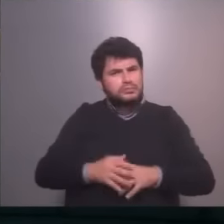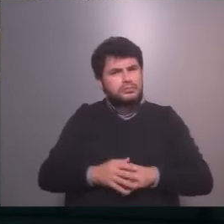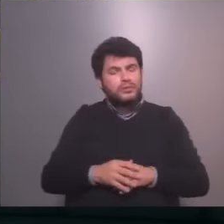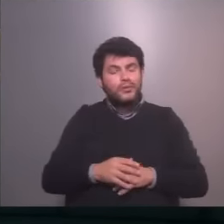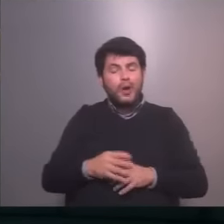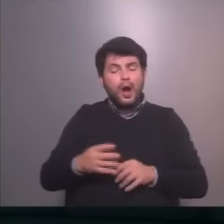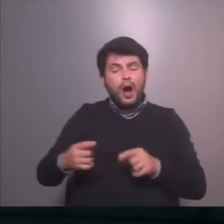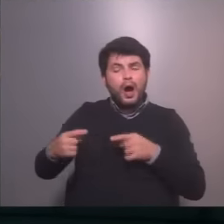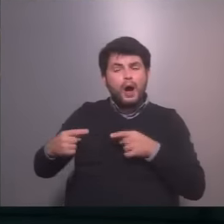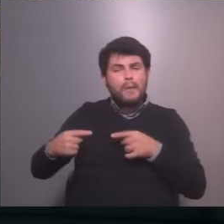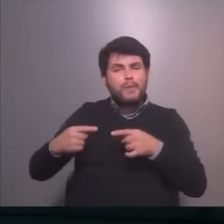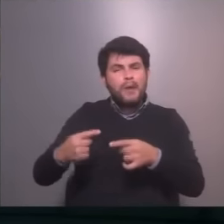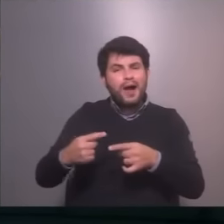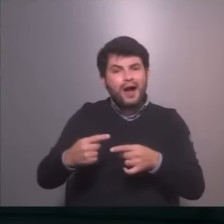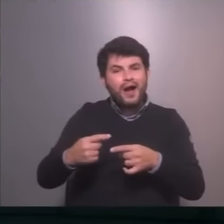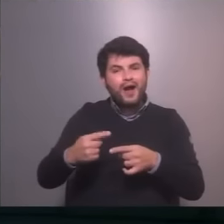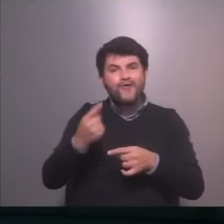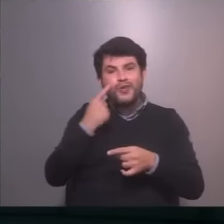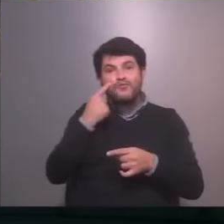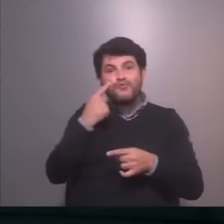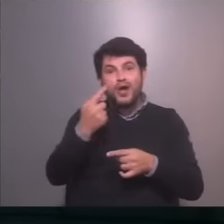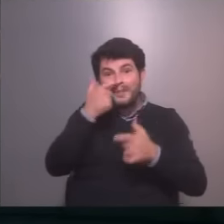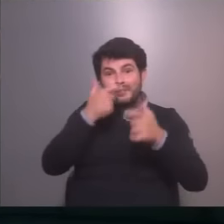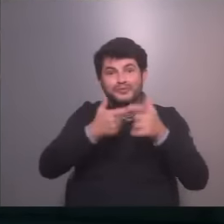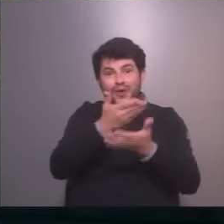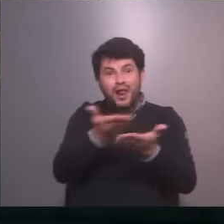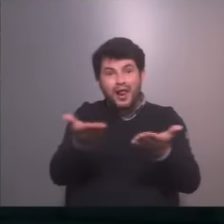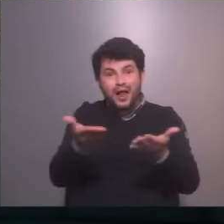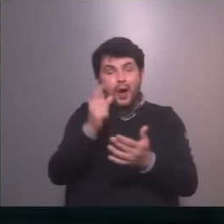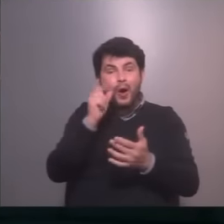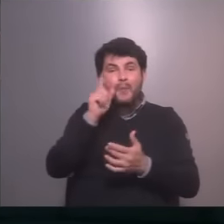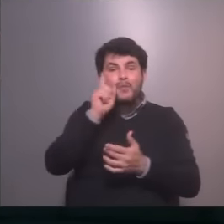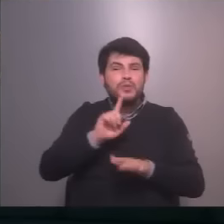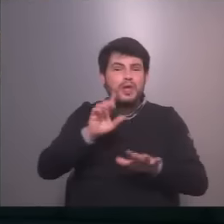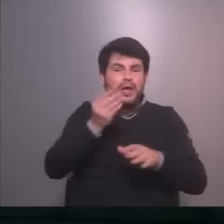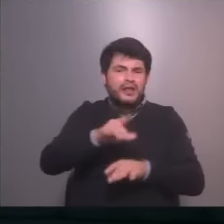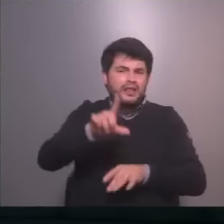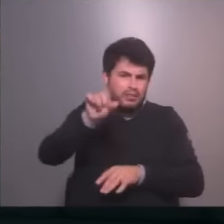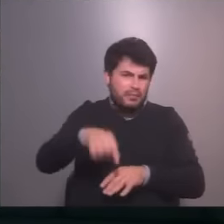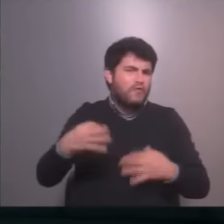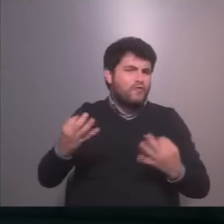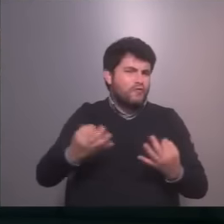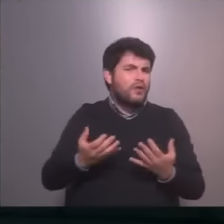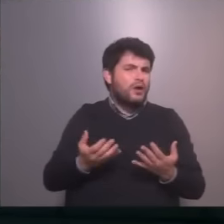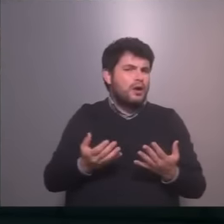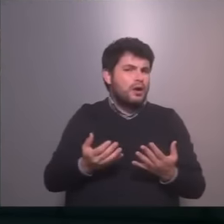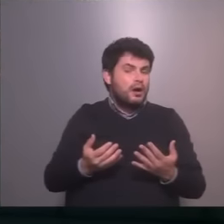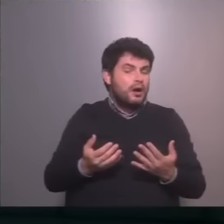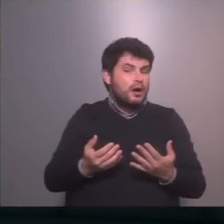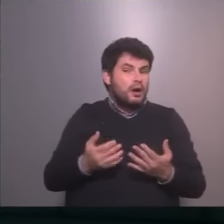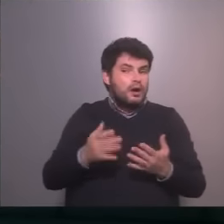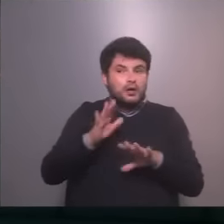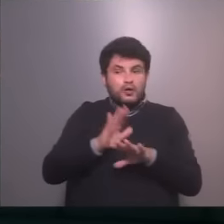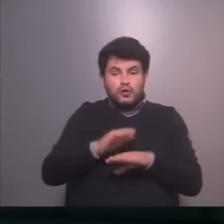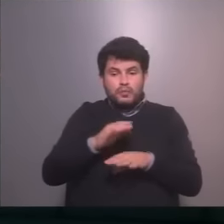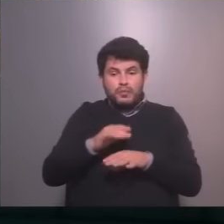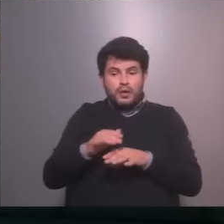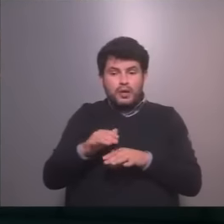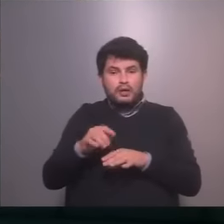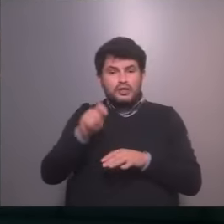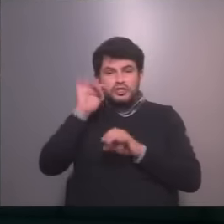meios de comunicação social, mas também direta e pessoalmente. Todos os dias nós contactamos